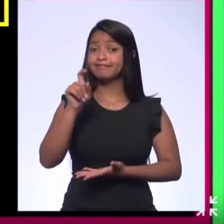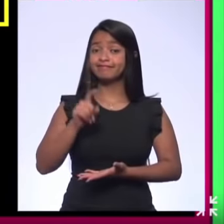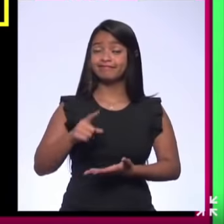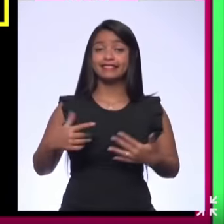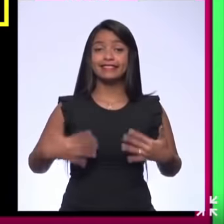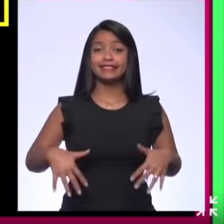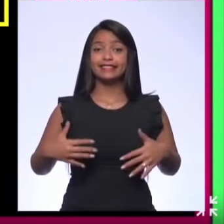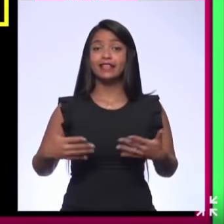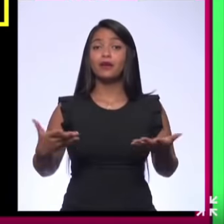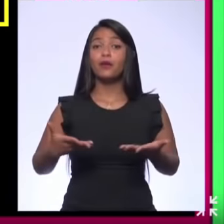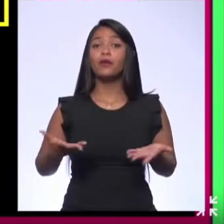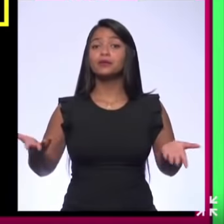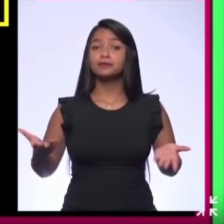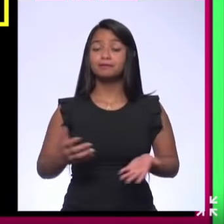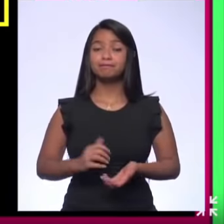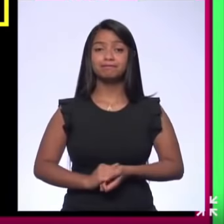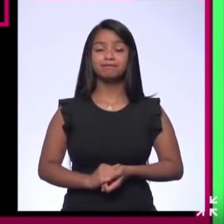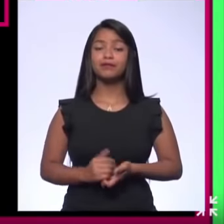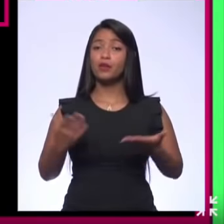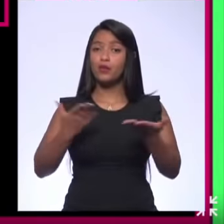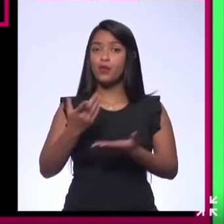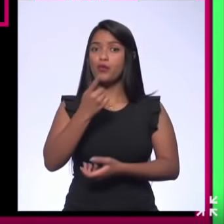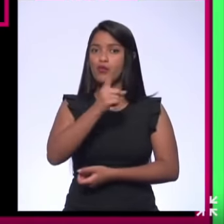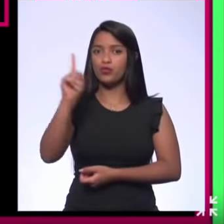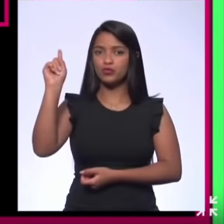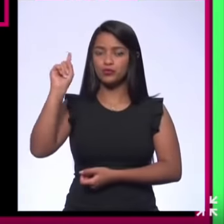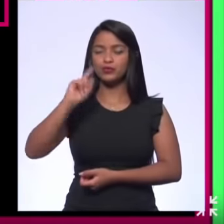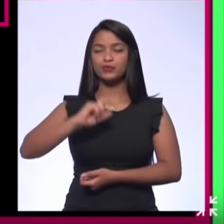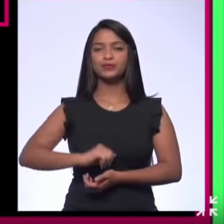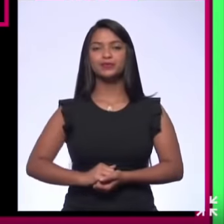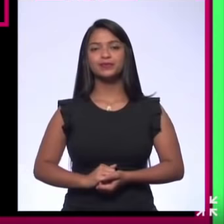Eita, e agora, hein? É a última, Sim. Marcos.